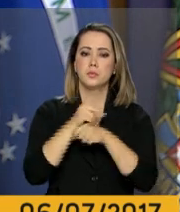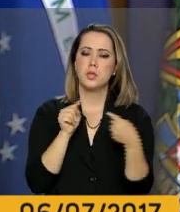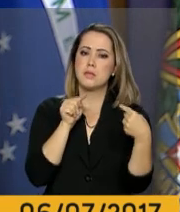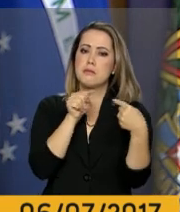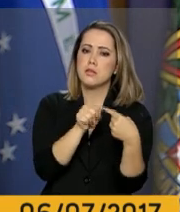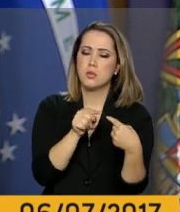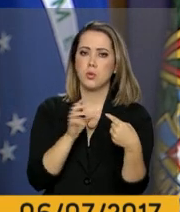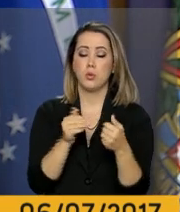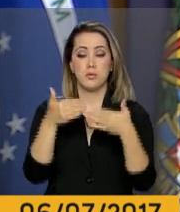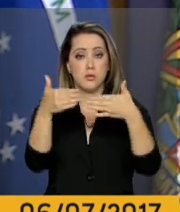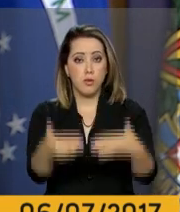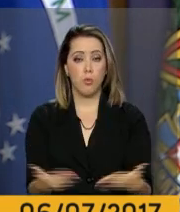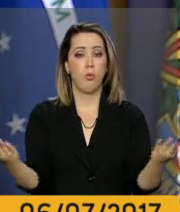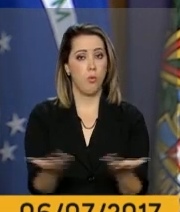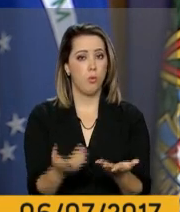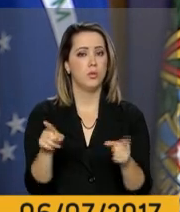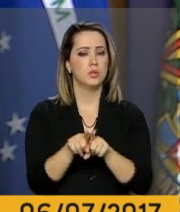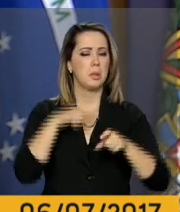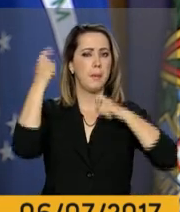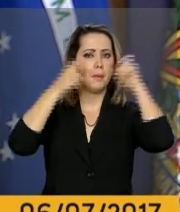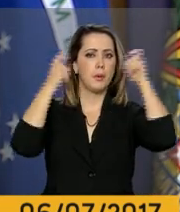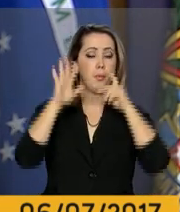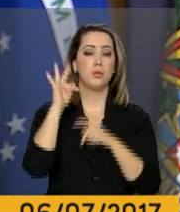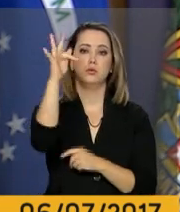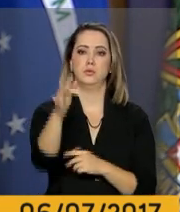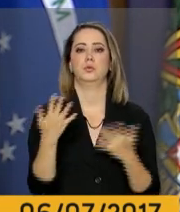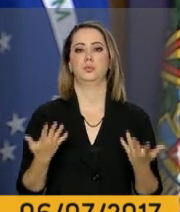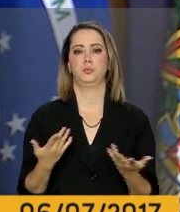e preocupado com o